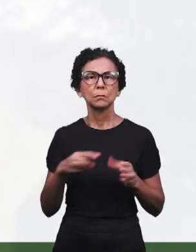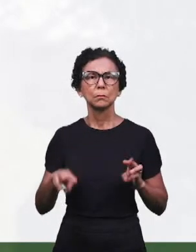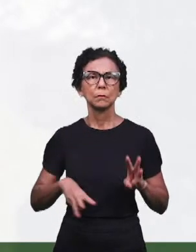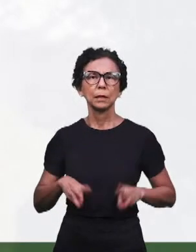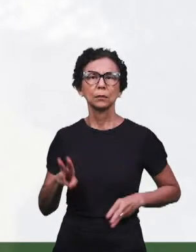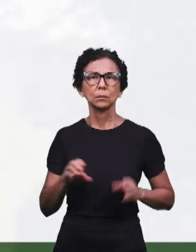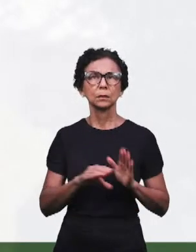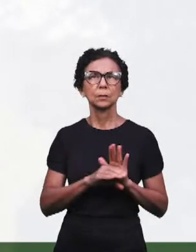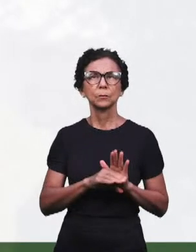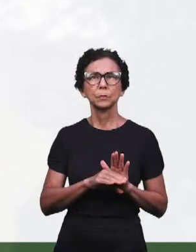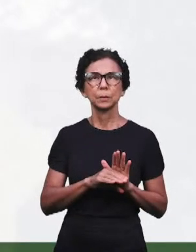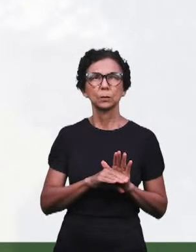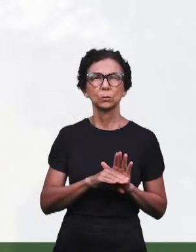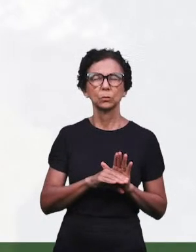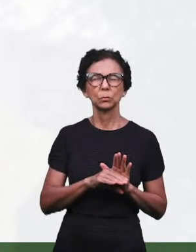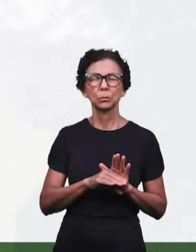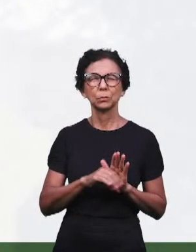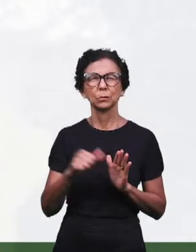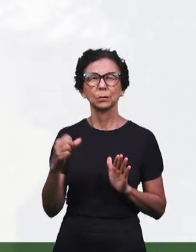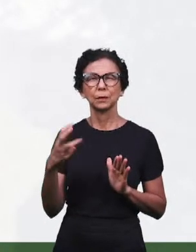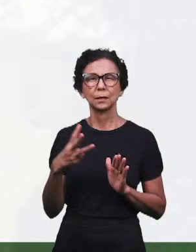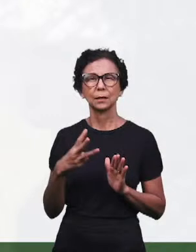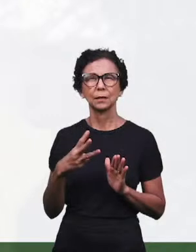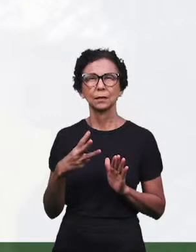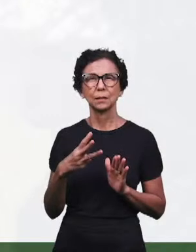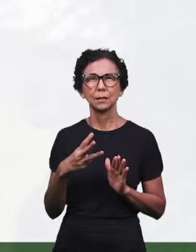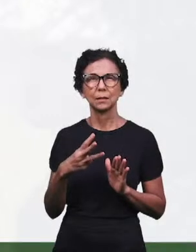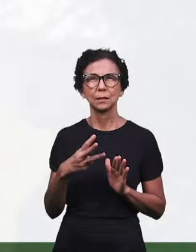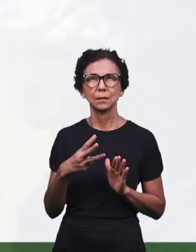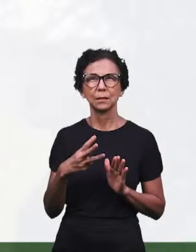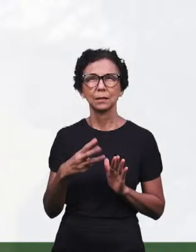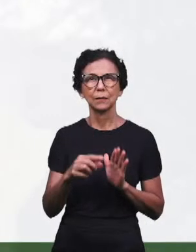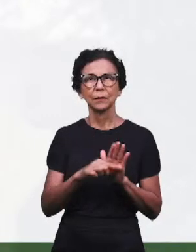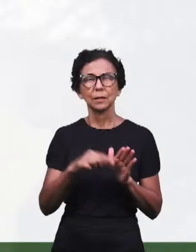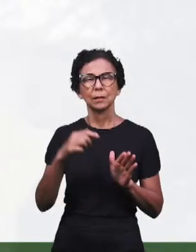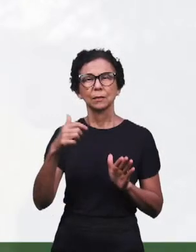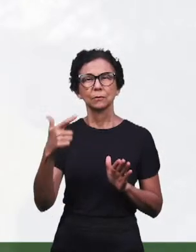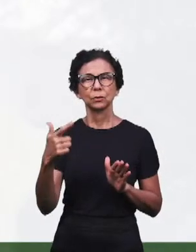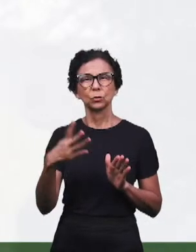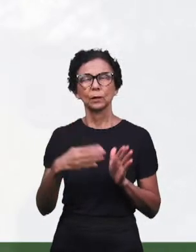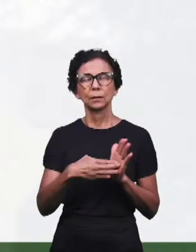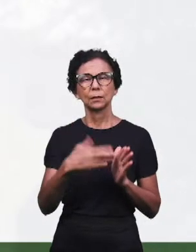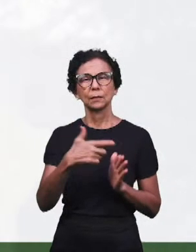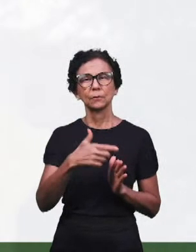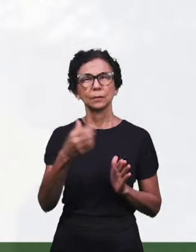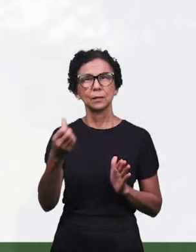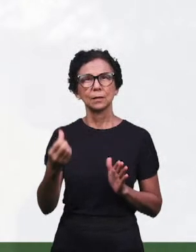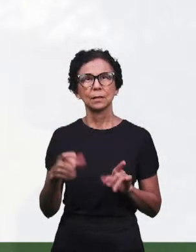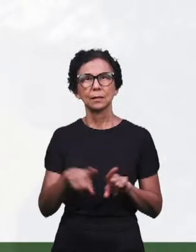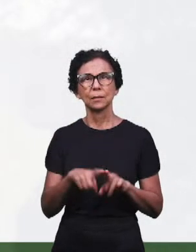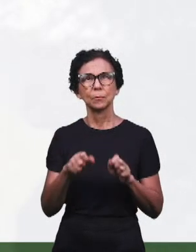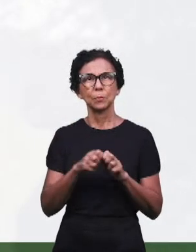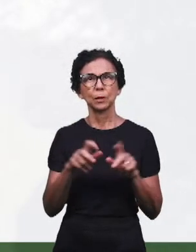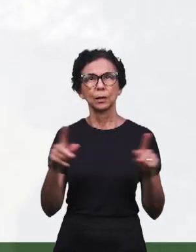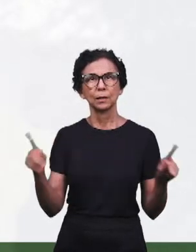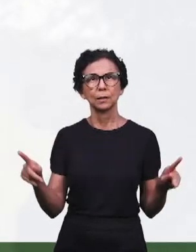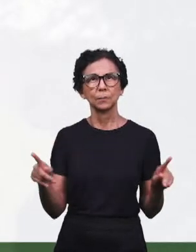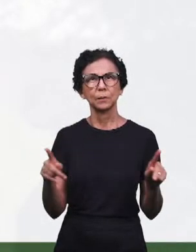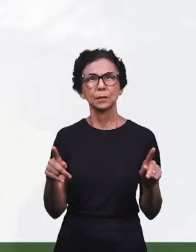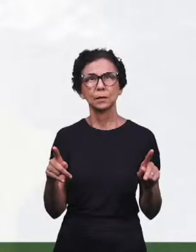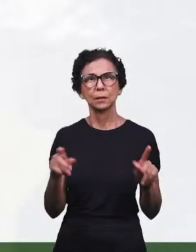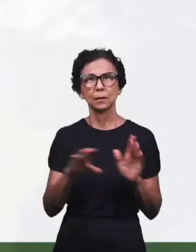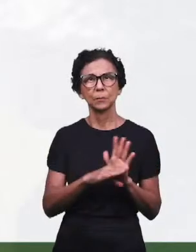versos 24 a 26 e Apocalipse, capítulo 6, versos 12 e 13,